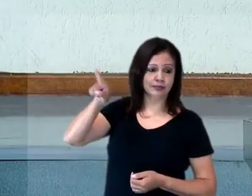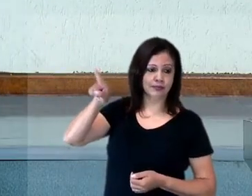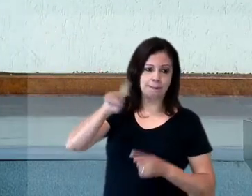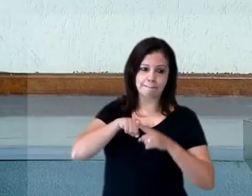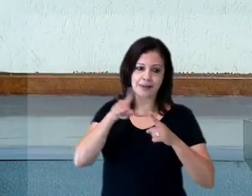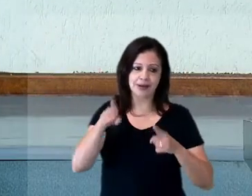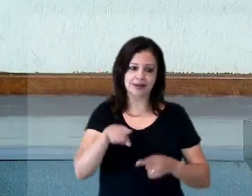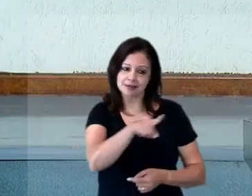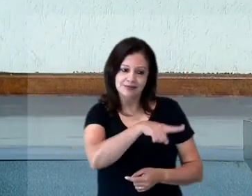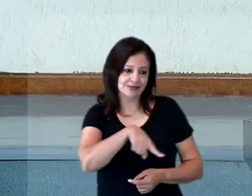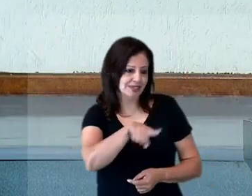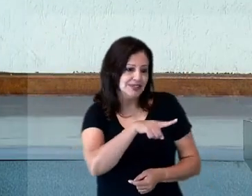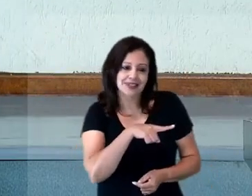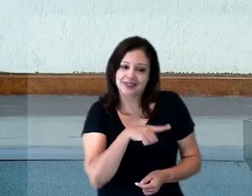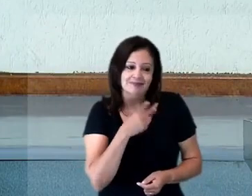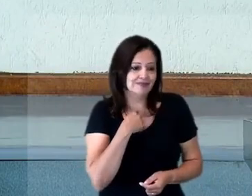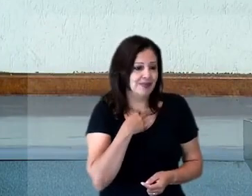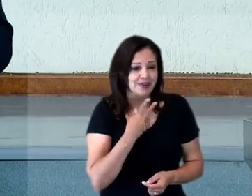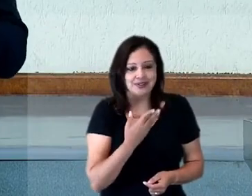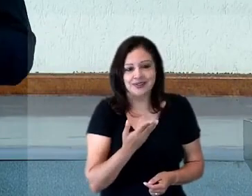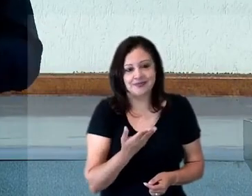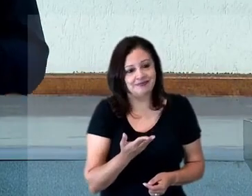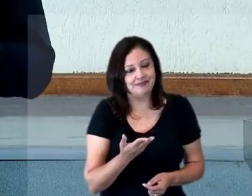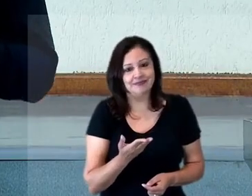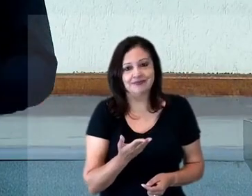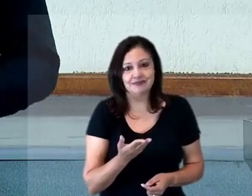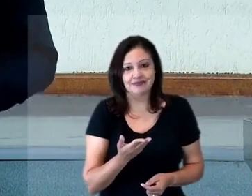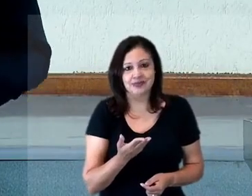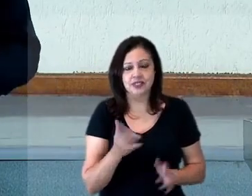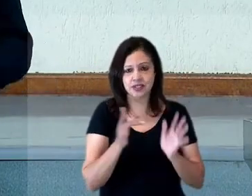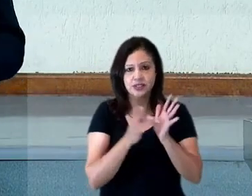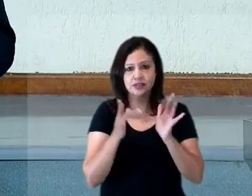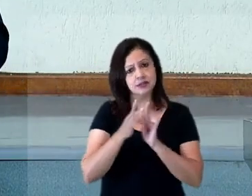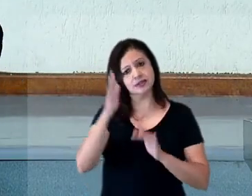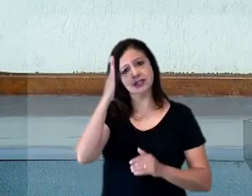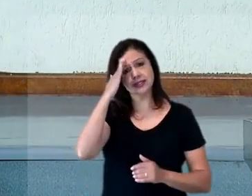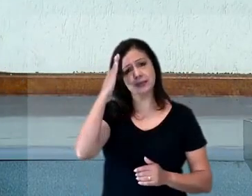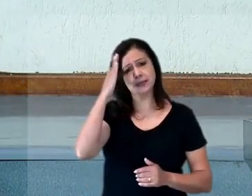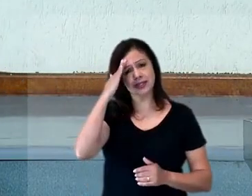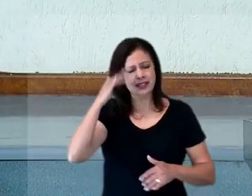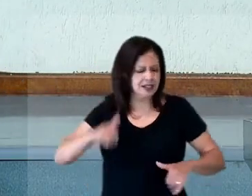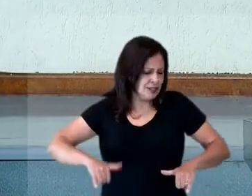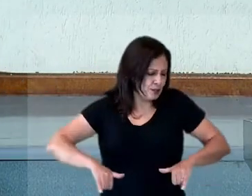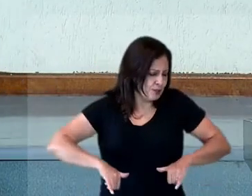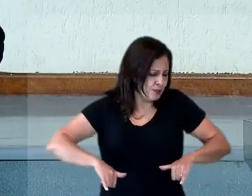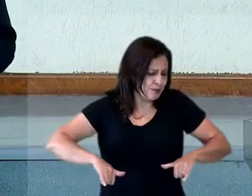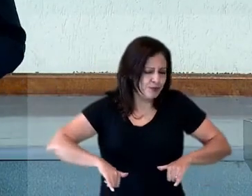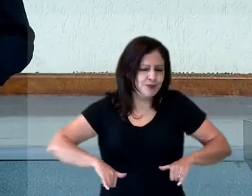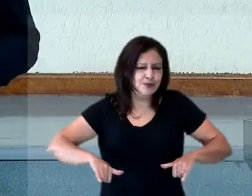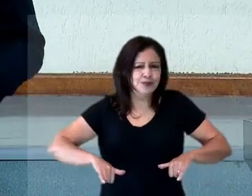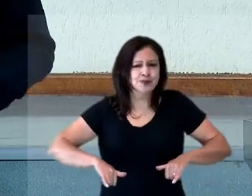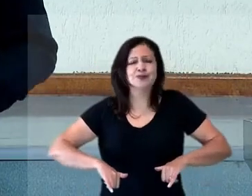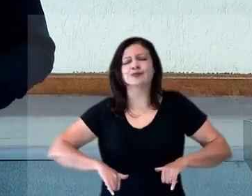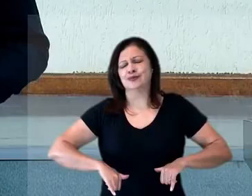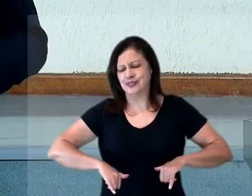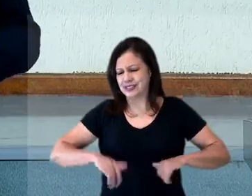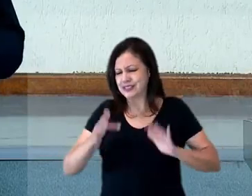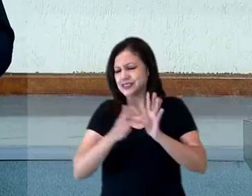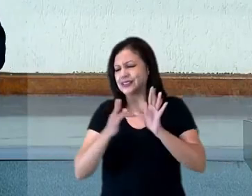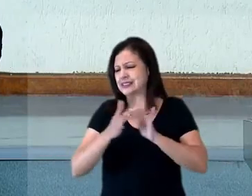que estava por vir. Jesus sabia do sofrimento. Sabia que não seria fácil a